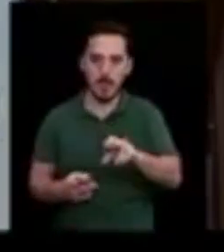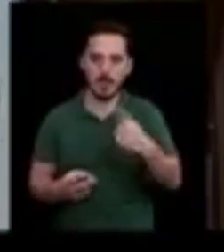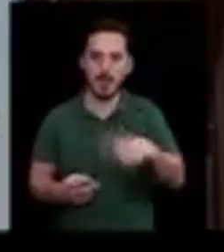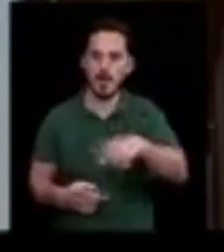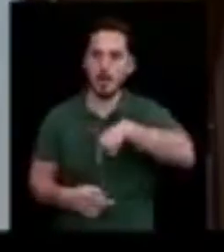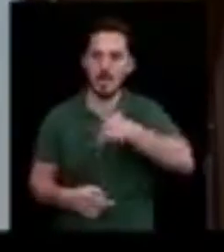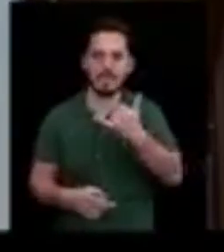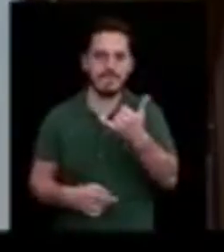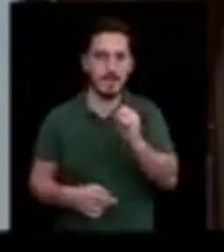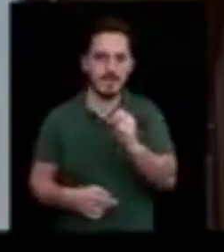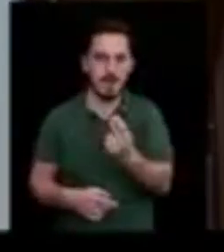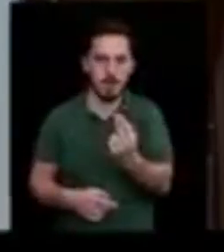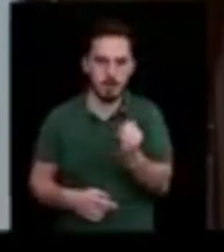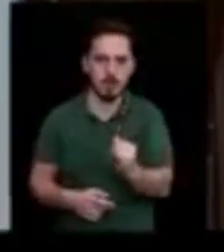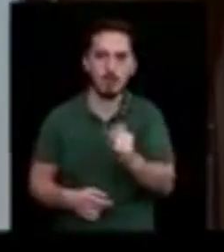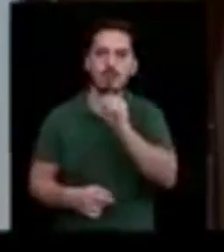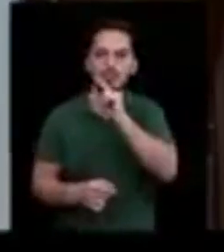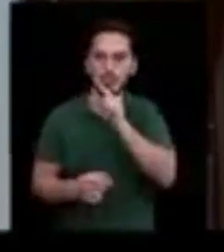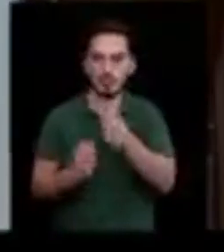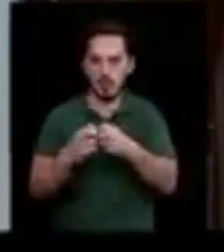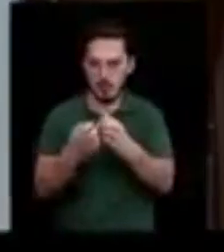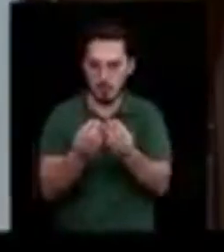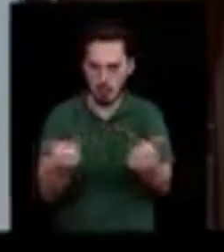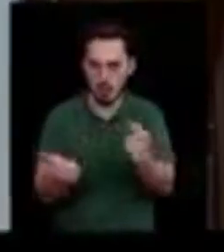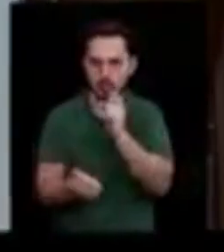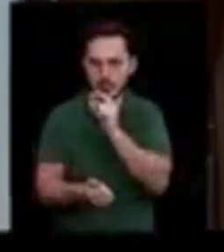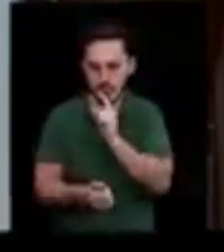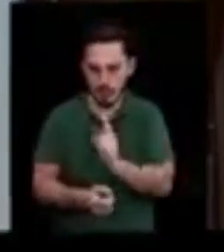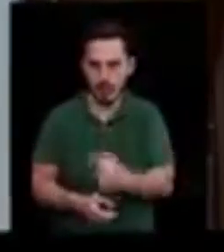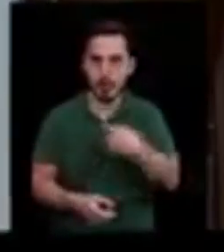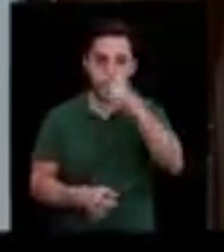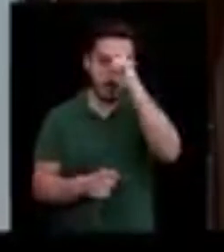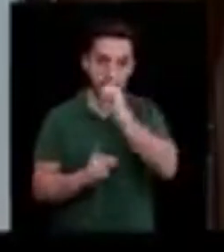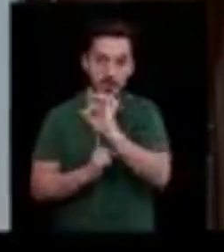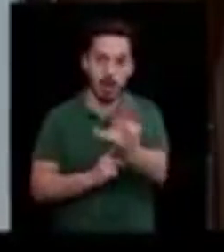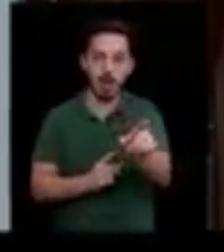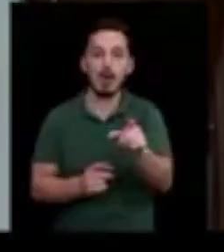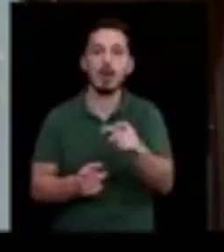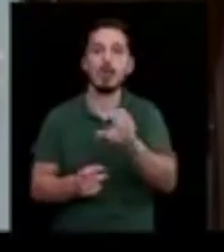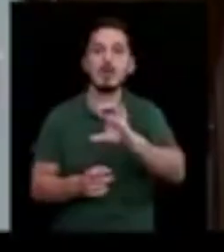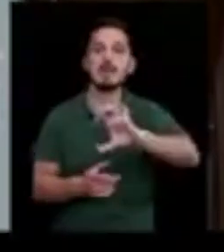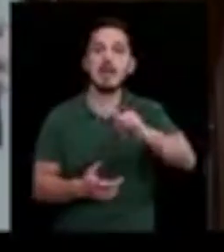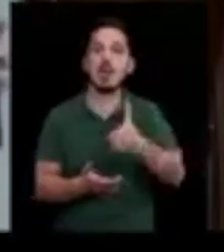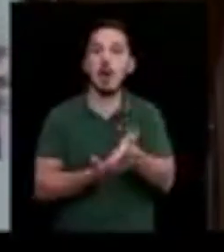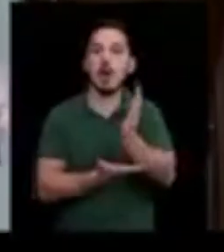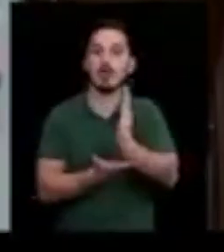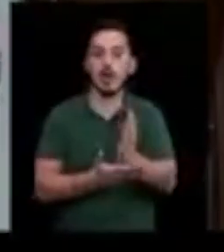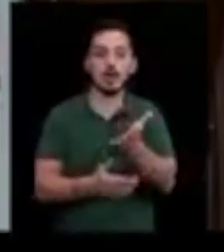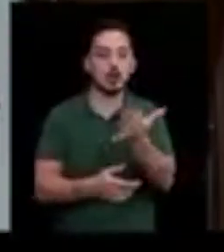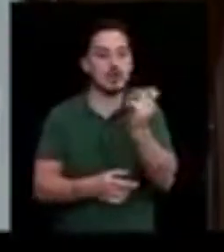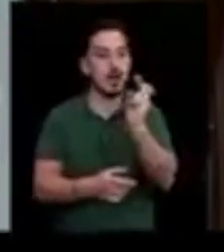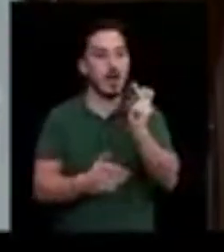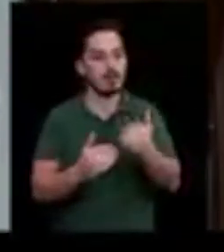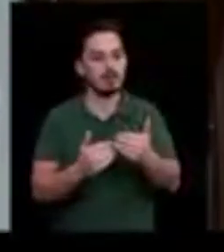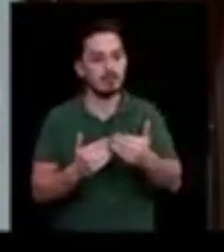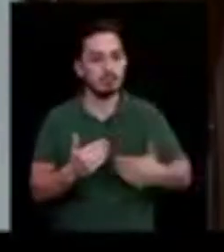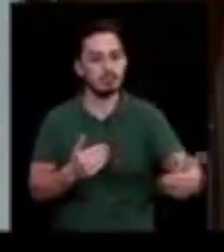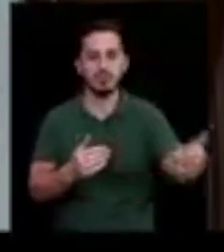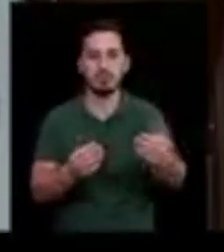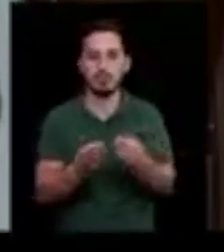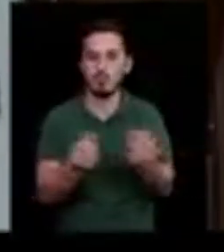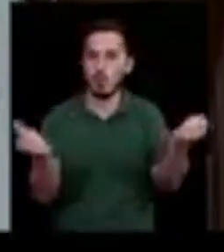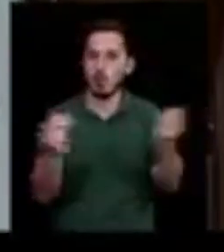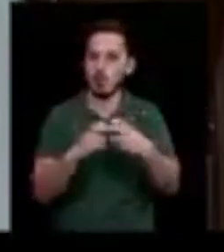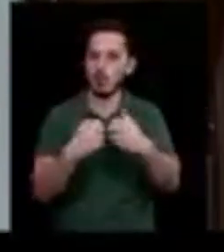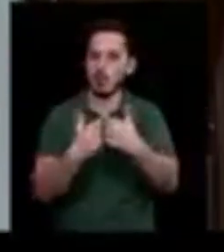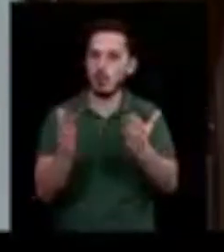auges. É possível resolver o problema. Recordo que o Conselho de Cascais resolveu em 12 anos todos os problemas de